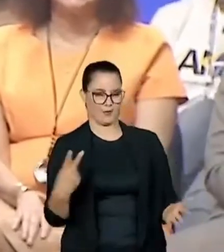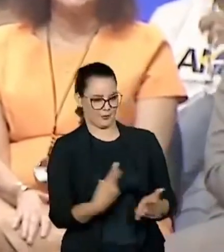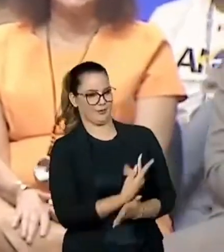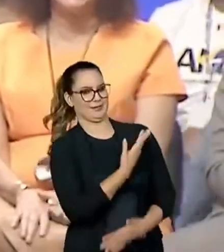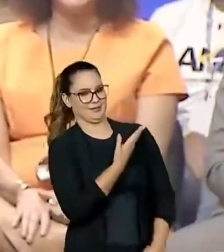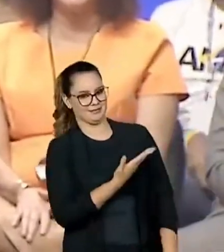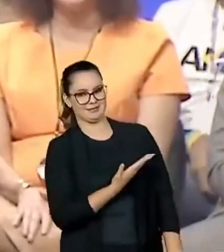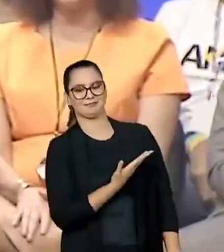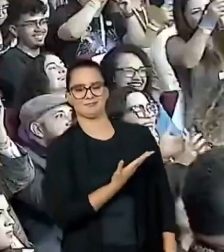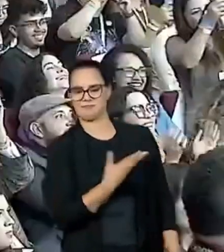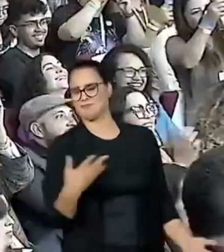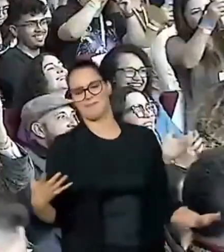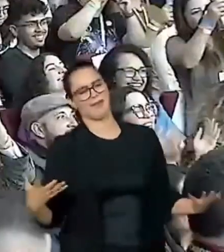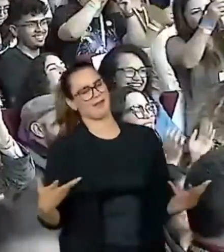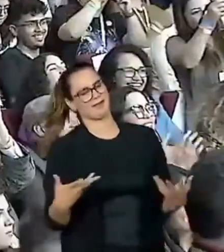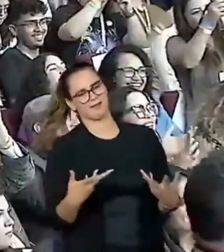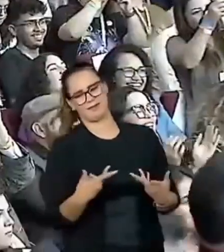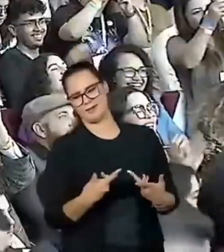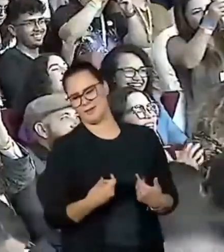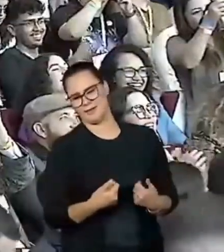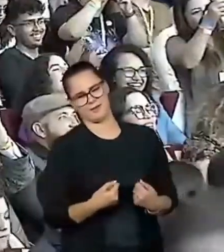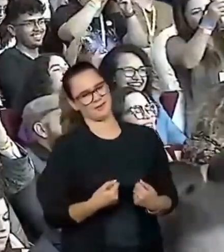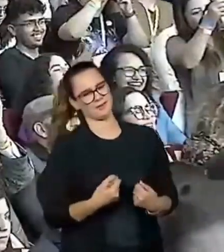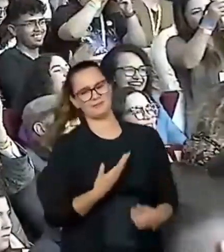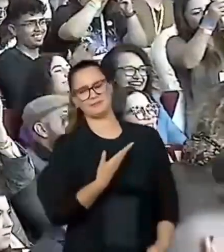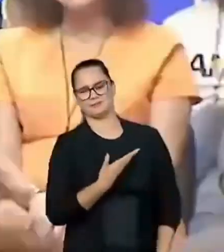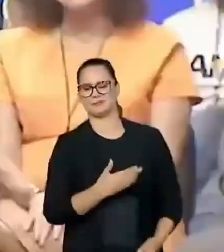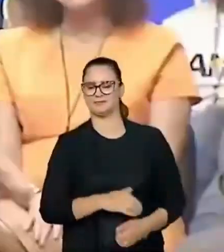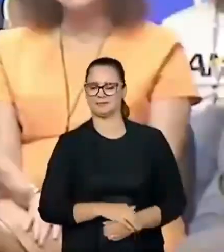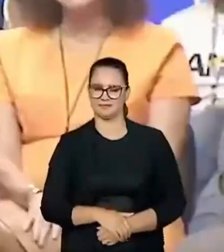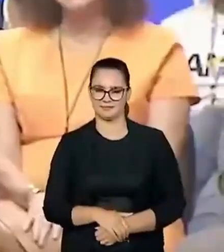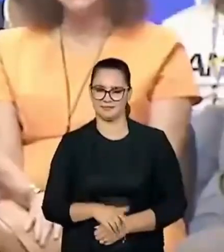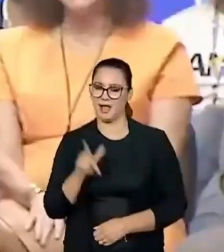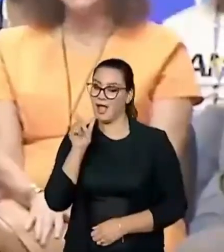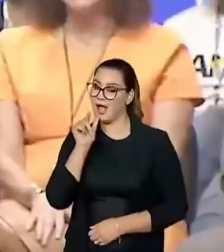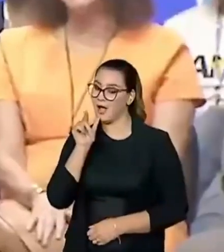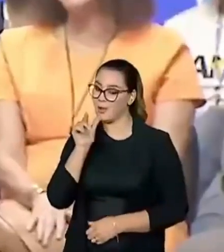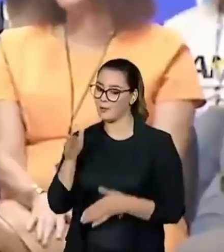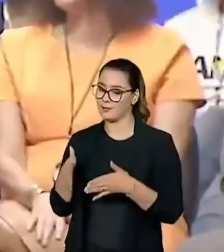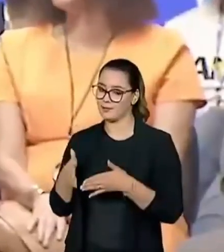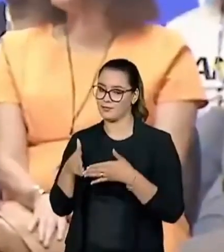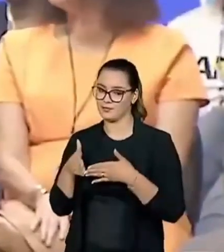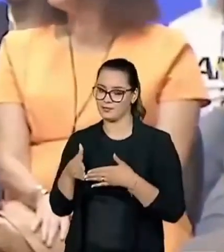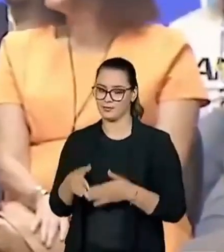coisa fantástica. Uma coisa fantástica. Minha água.